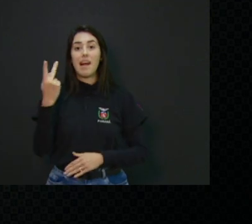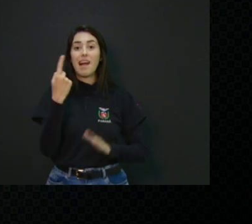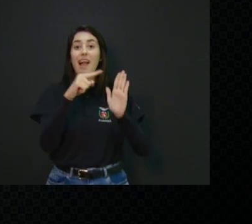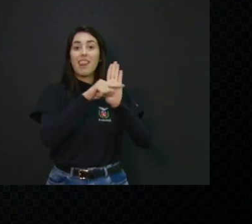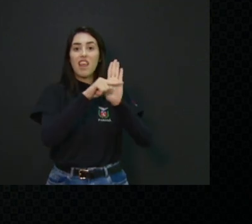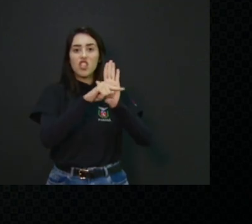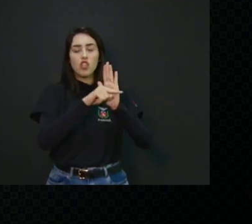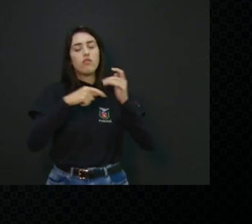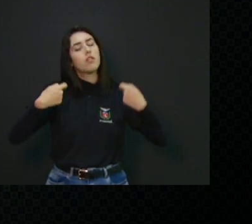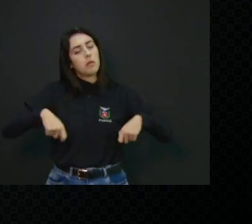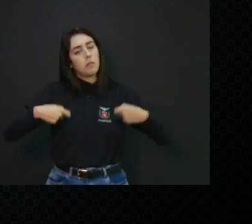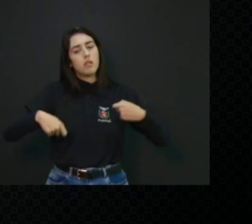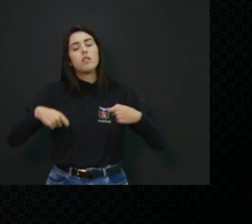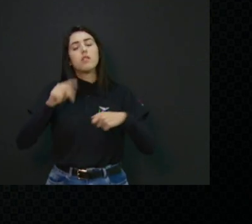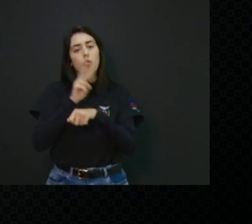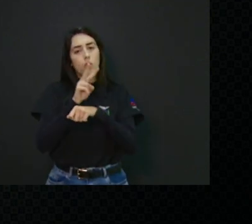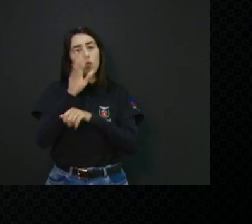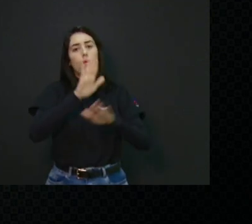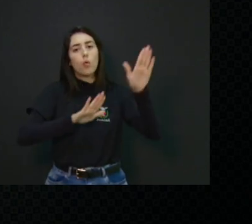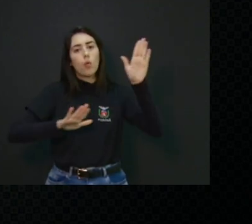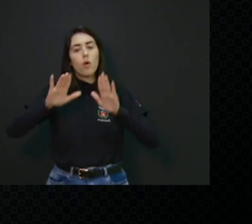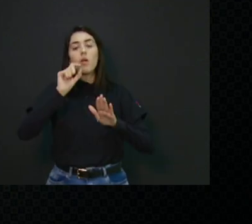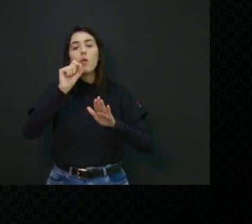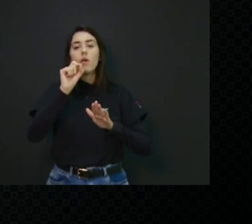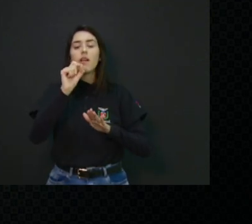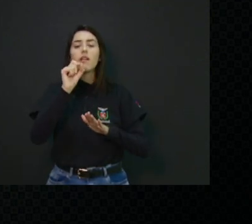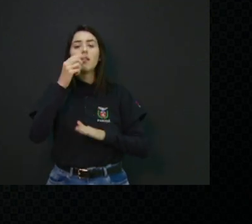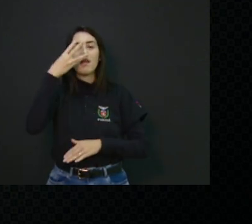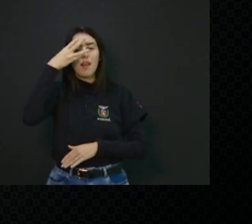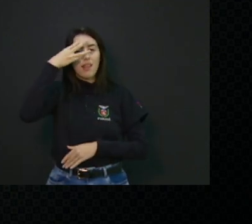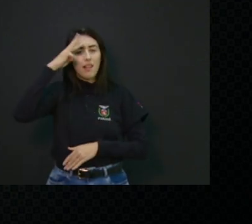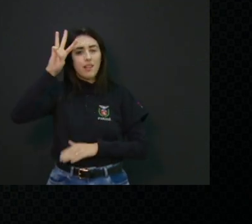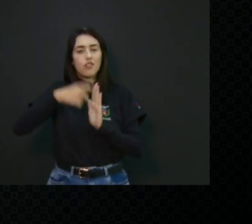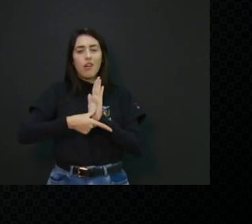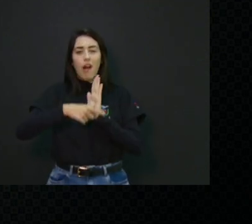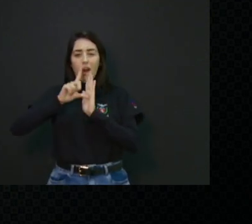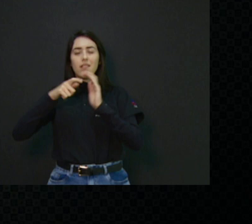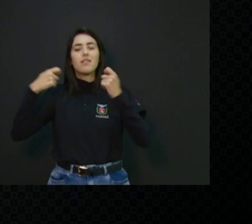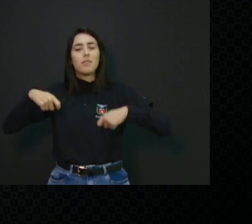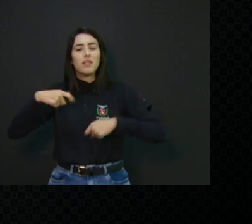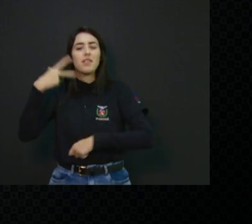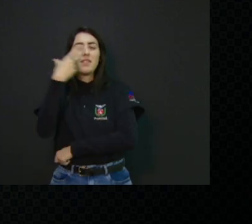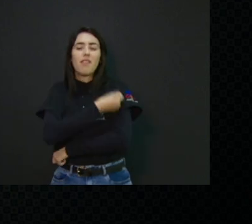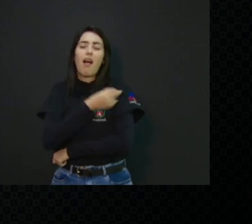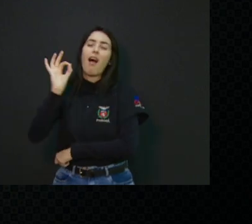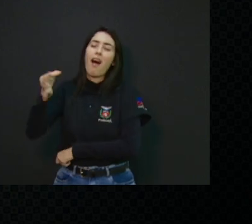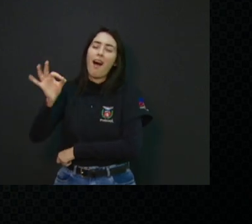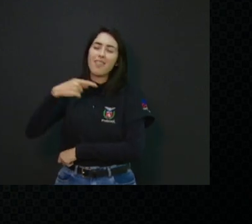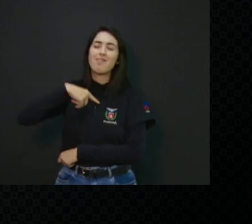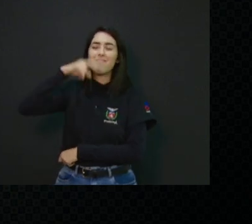os cuidados, né, dentro das 72 horas, né, tomar a vacina Rogan, né, eu lembrei e... agora.